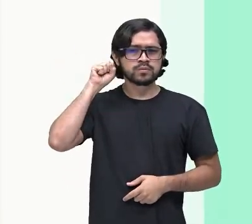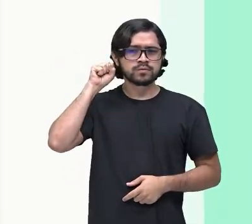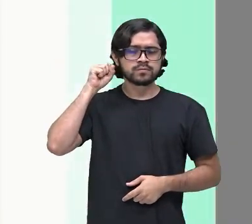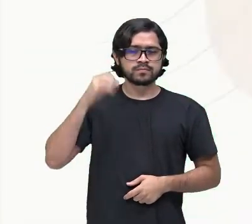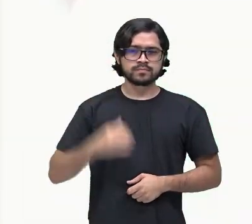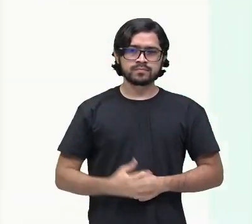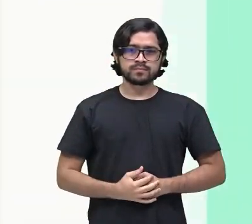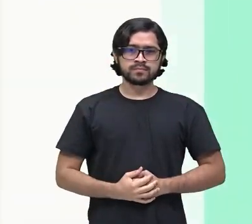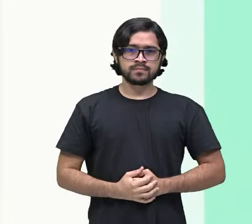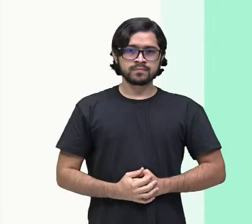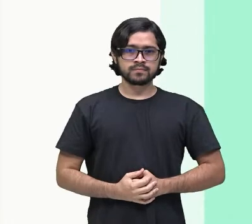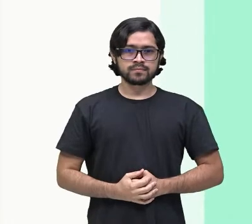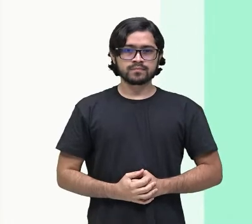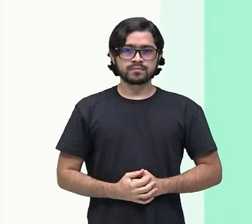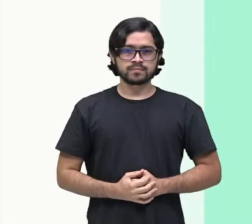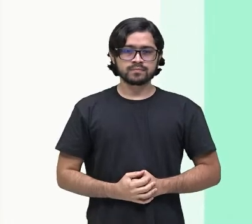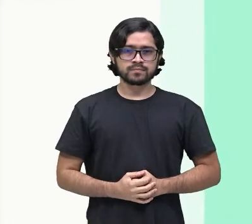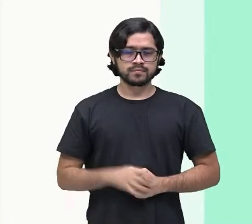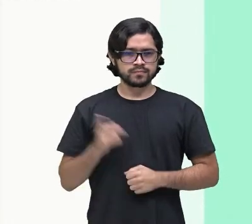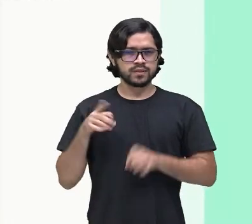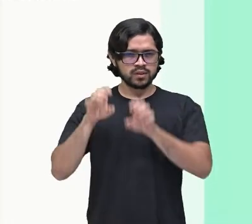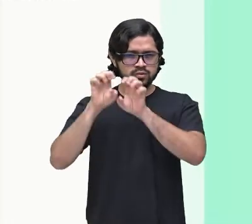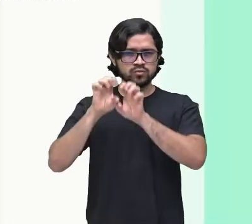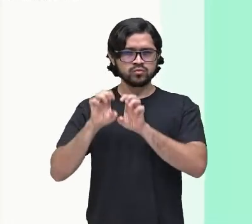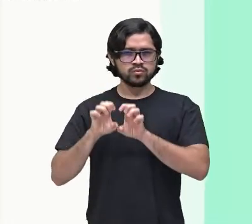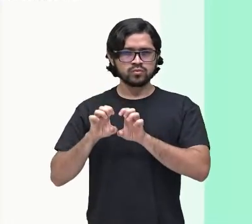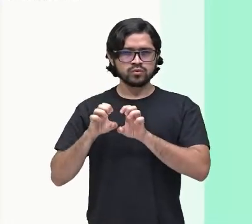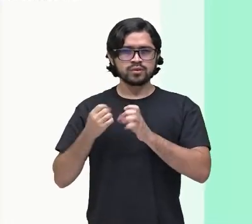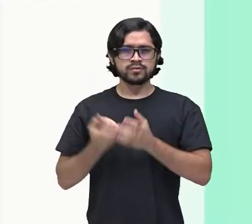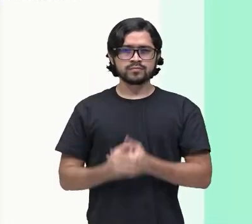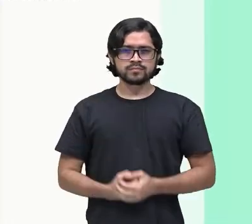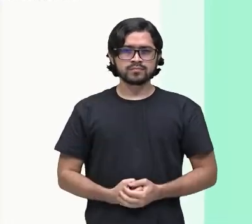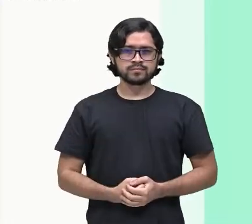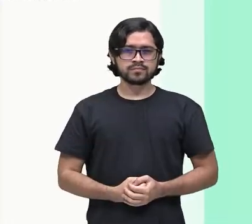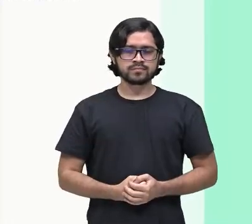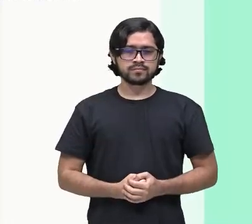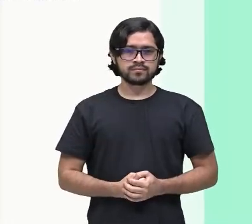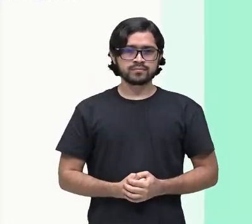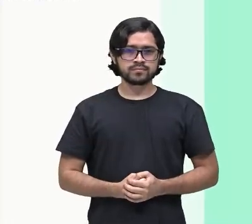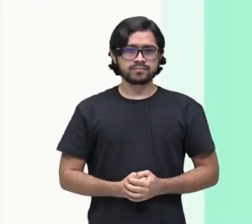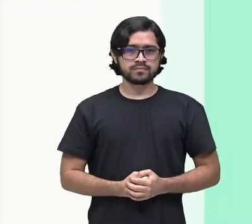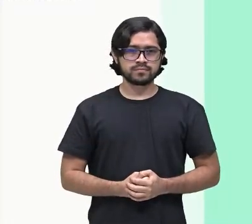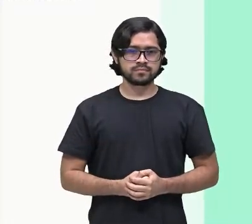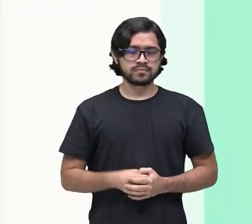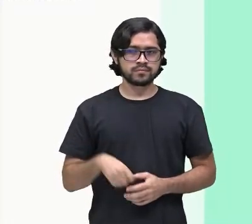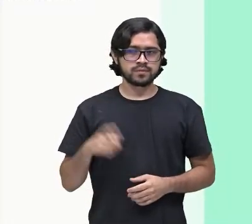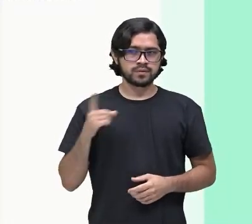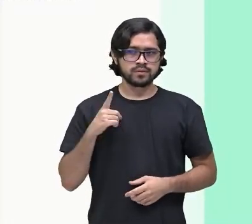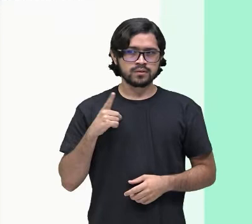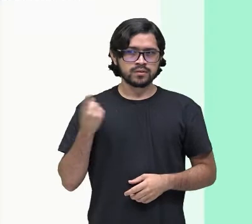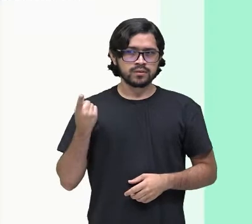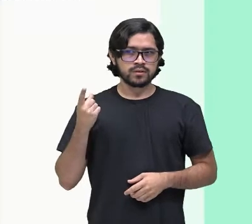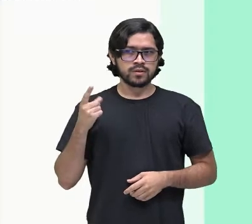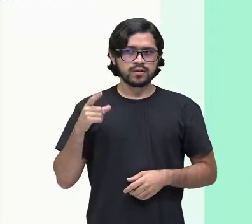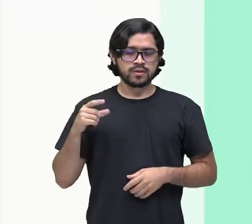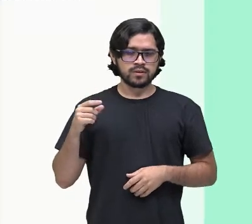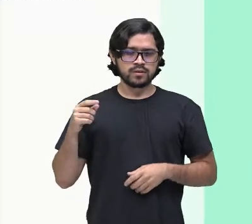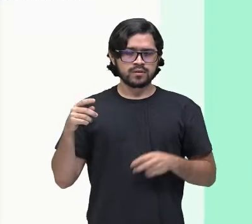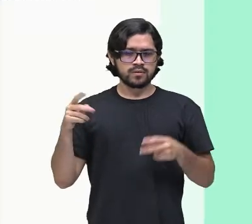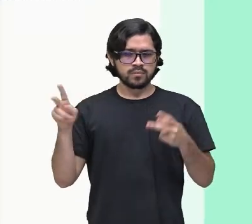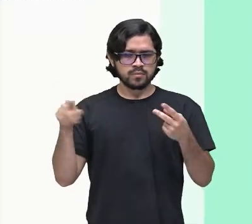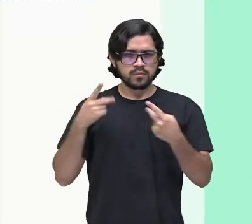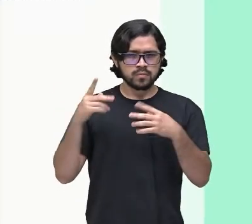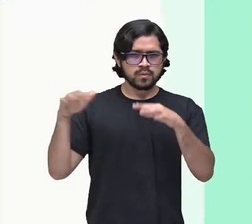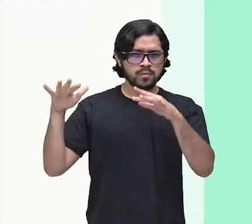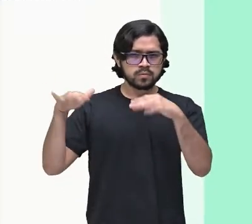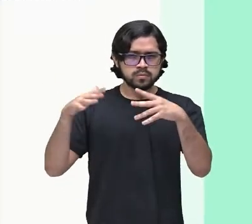nosso ouvido, né? Então, nós temos aí a estrutura do nosso ouvido. As ondas sonoras vão penetrar no nosso ouvido